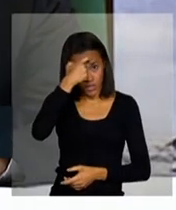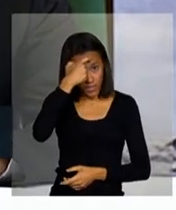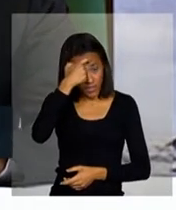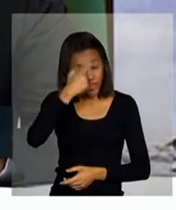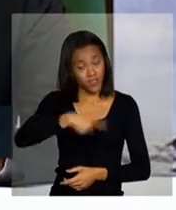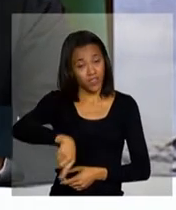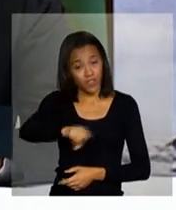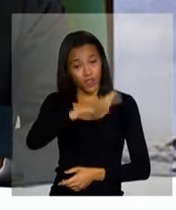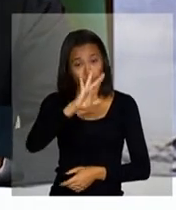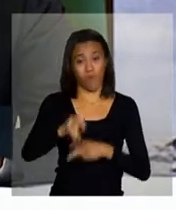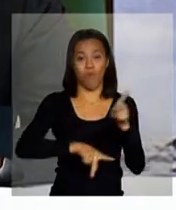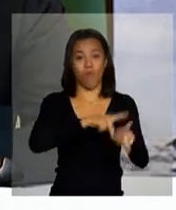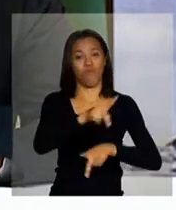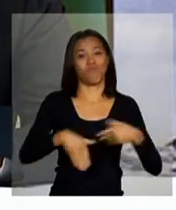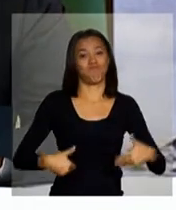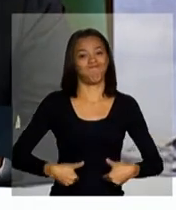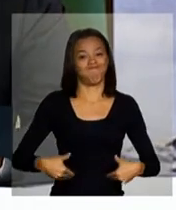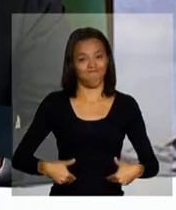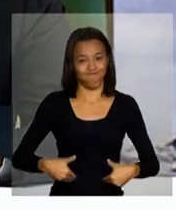nosso povo,